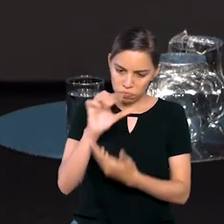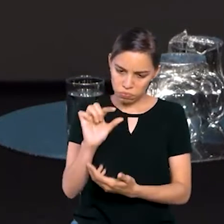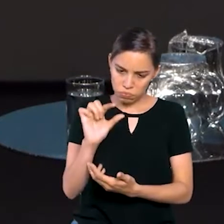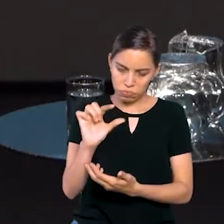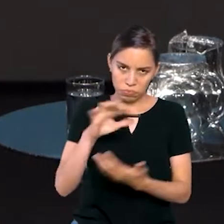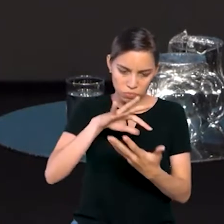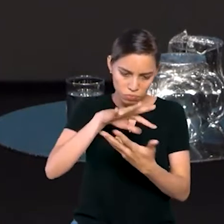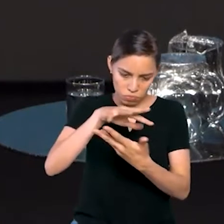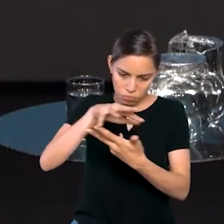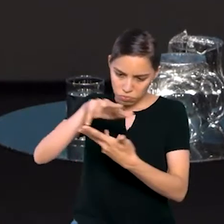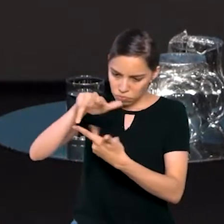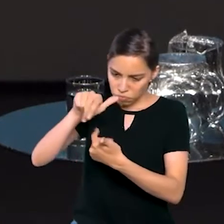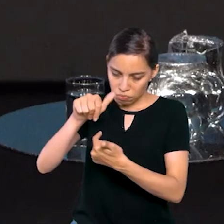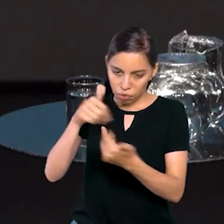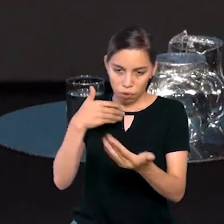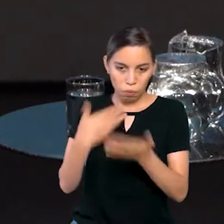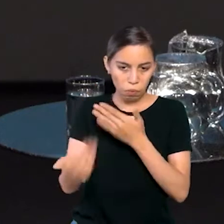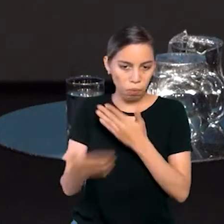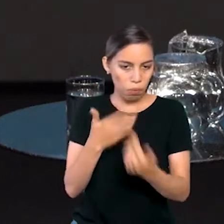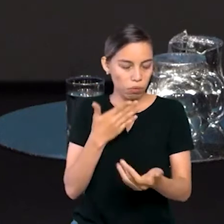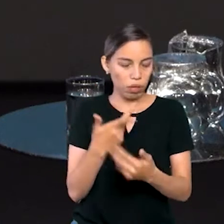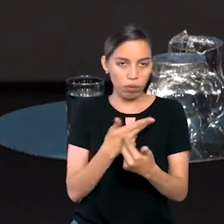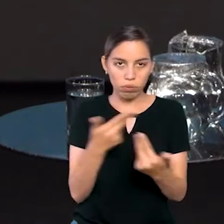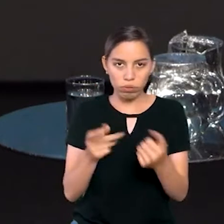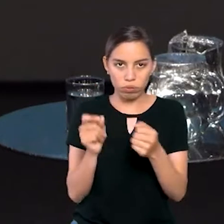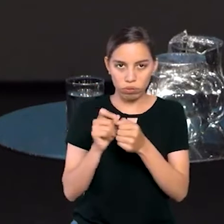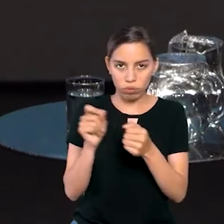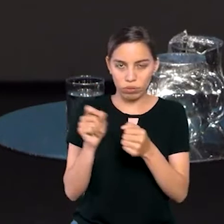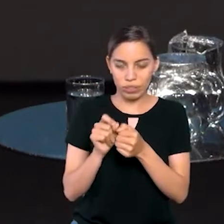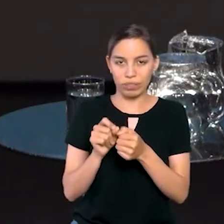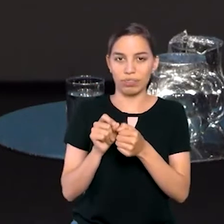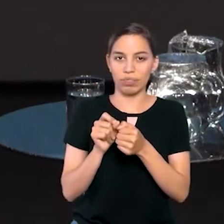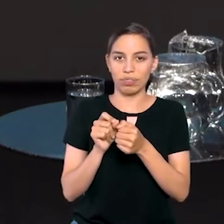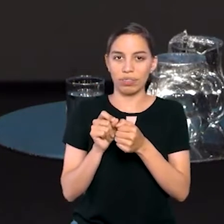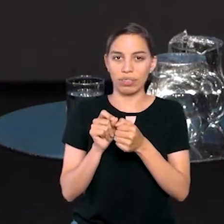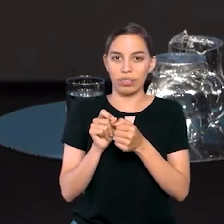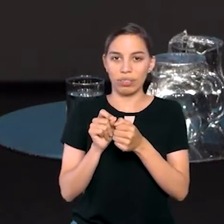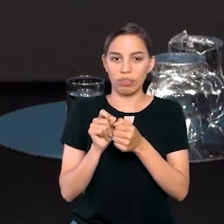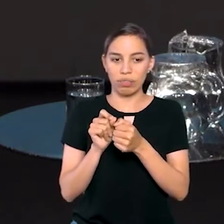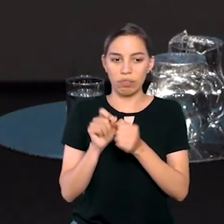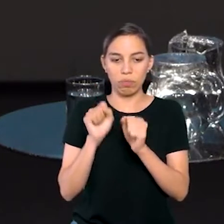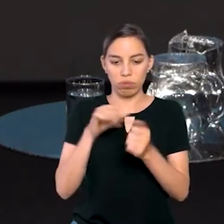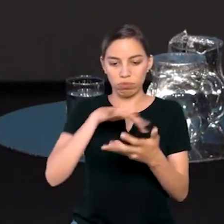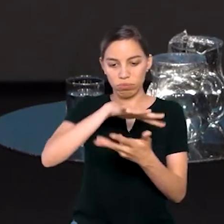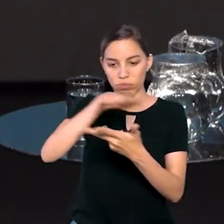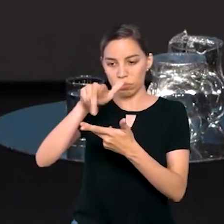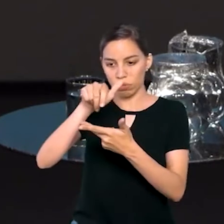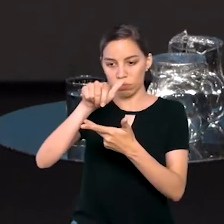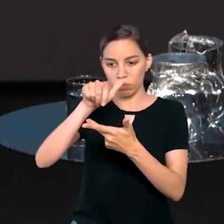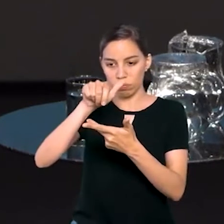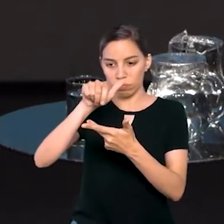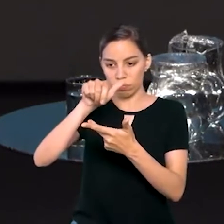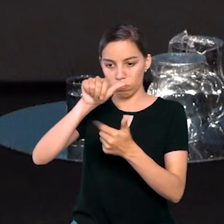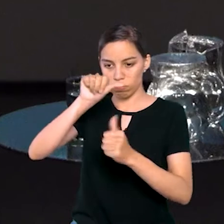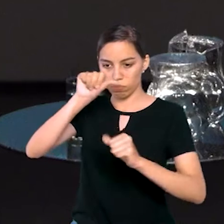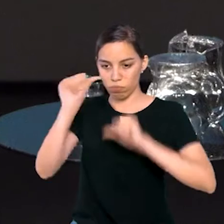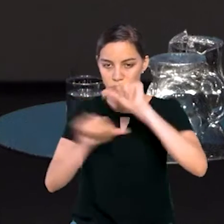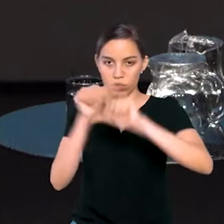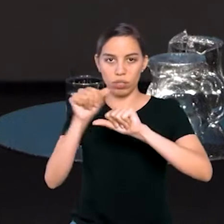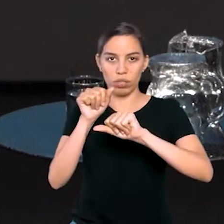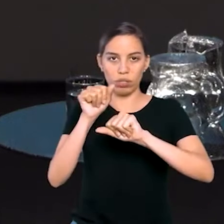que qualquer agitação maior que a gente faça perturba o ecossistema